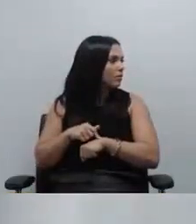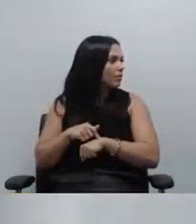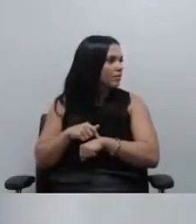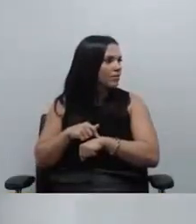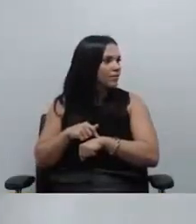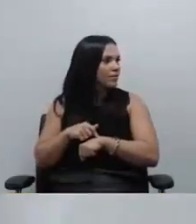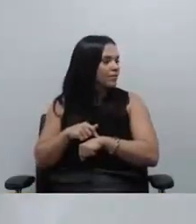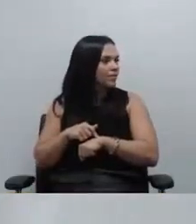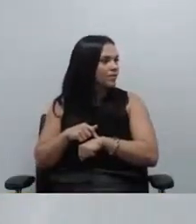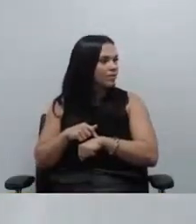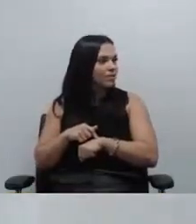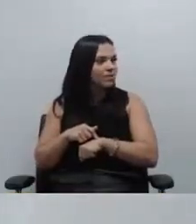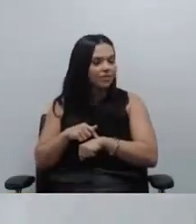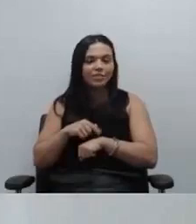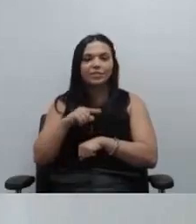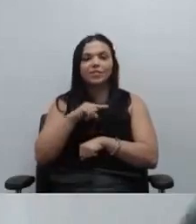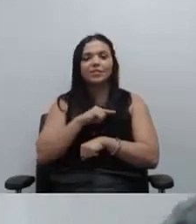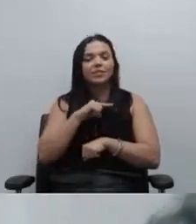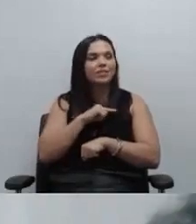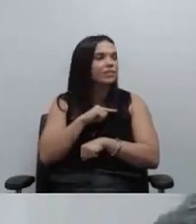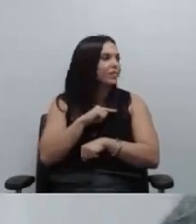alguns...